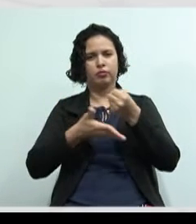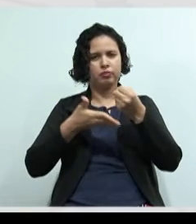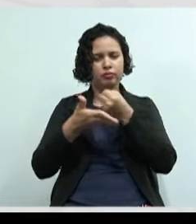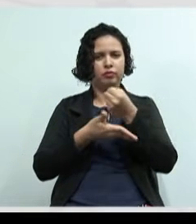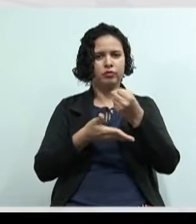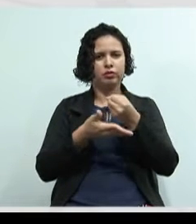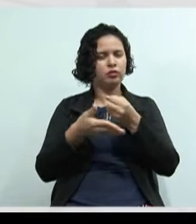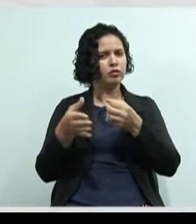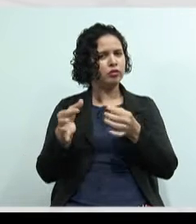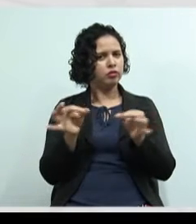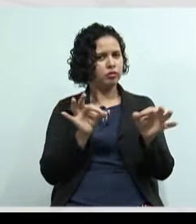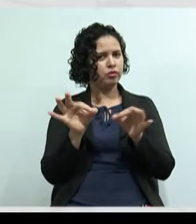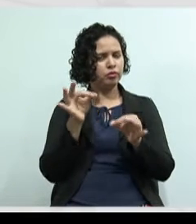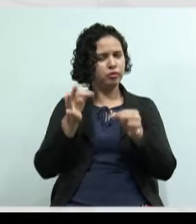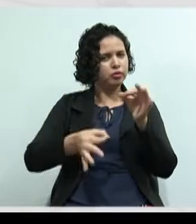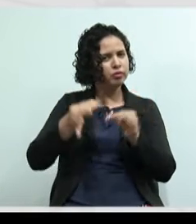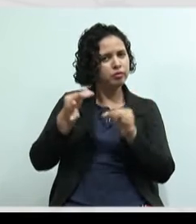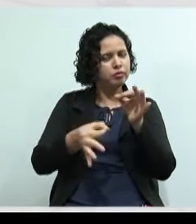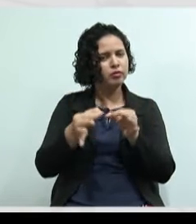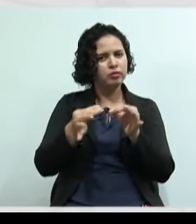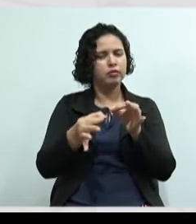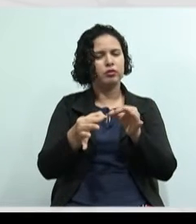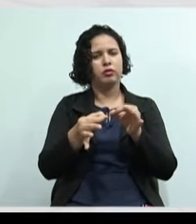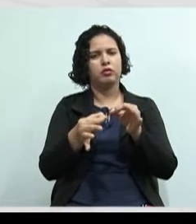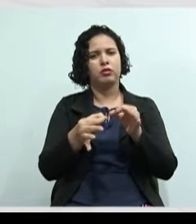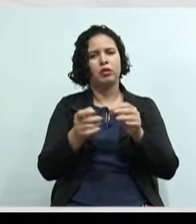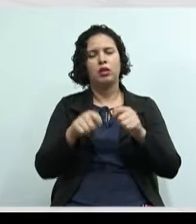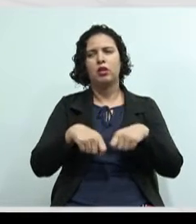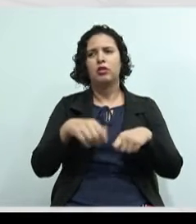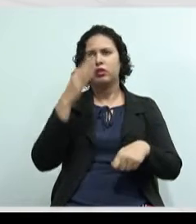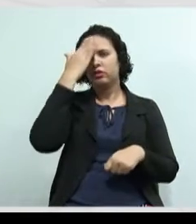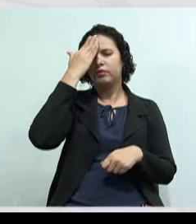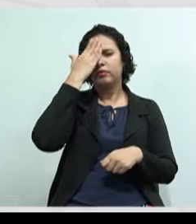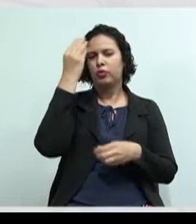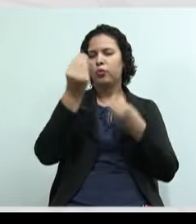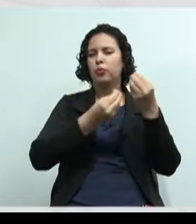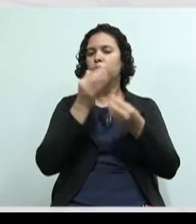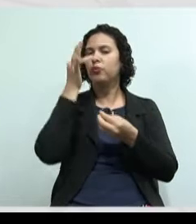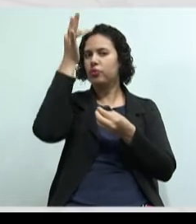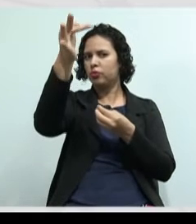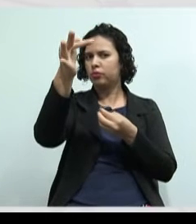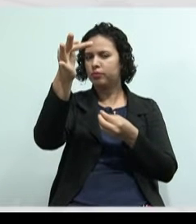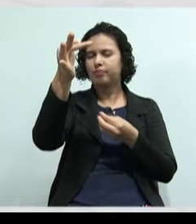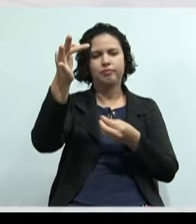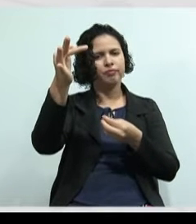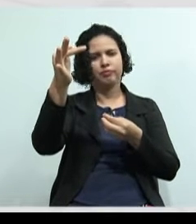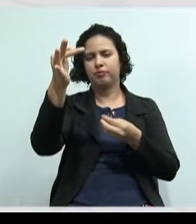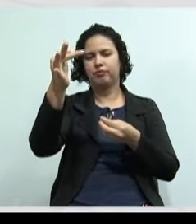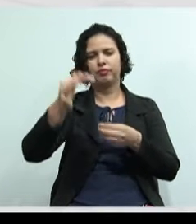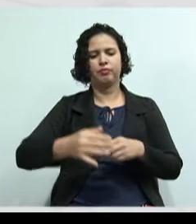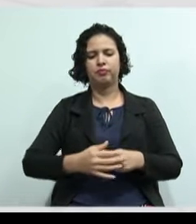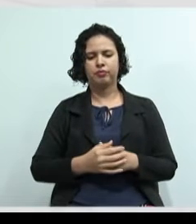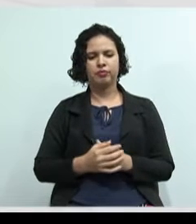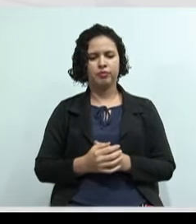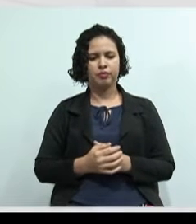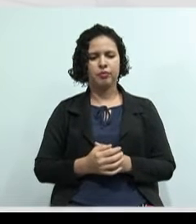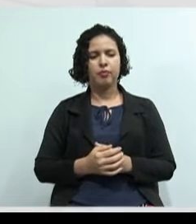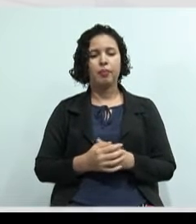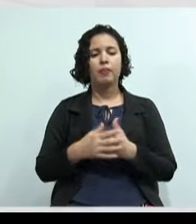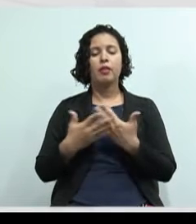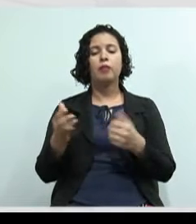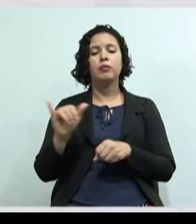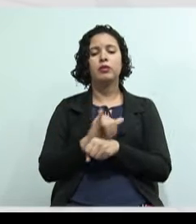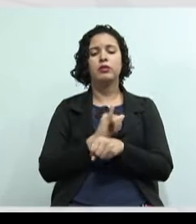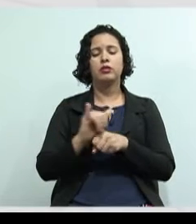em julgamento, não em dados. Você não tem como prever o futuro para daqui a 10 anos, tá bom? O que é o planejamento tático,